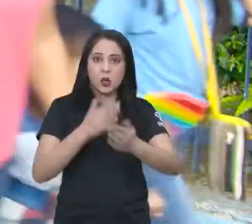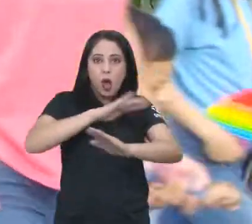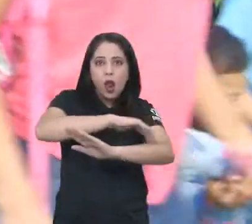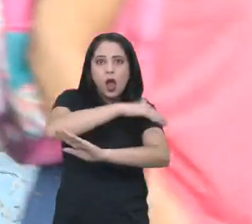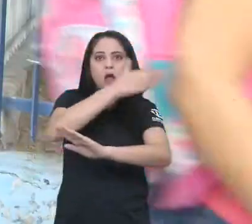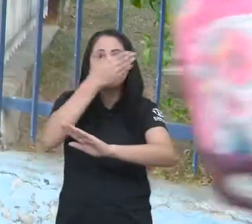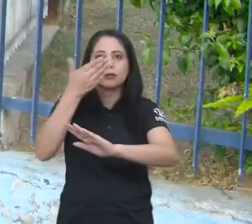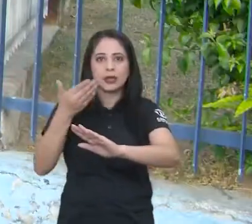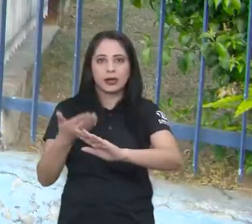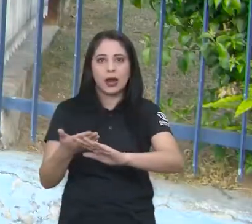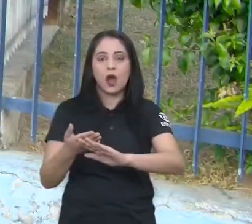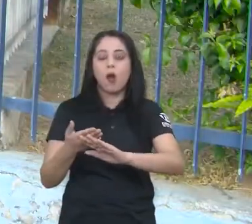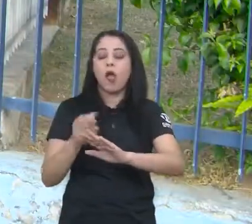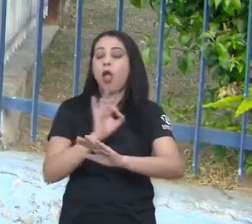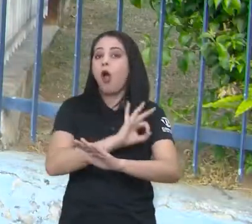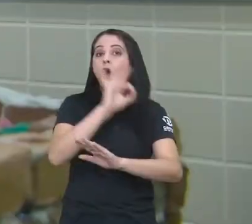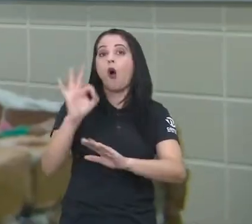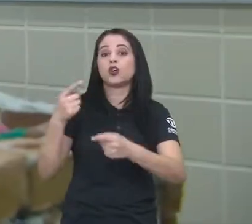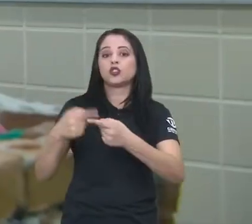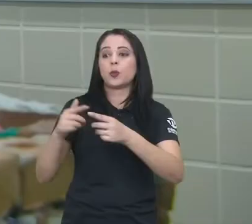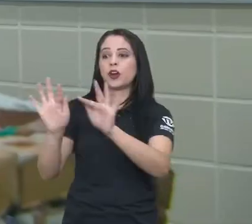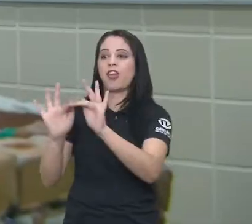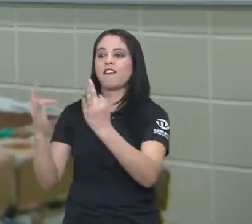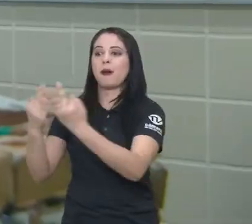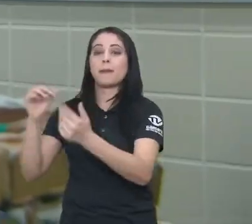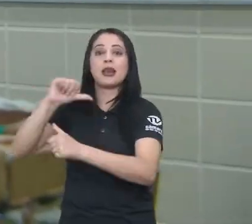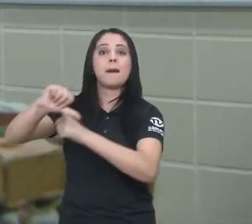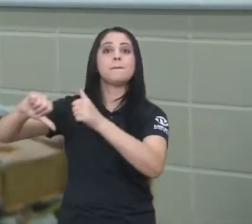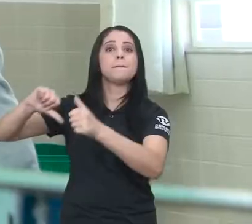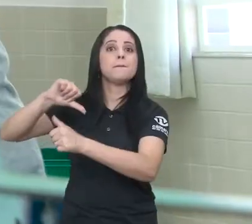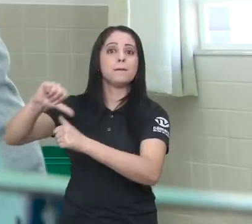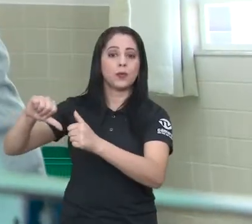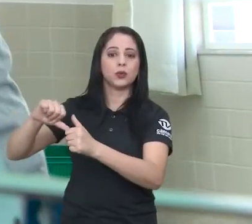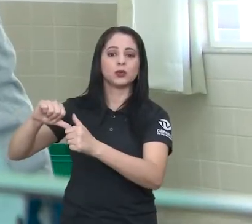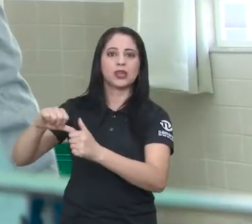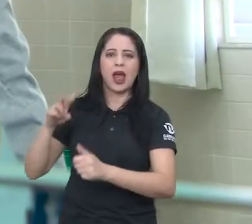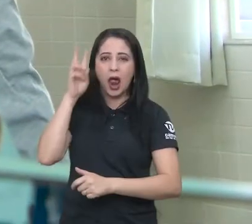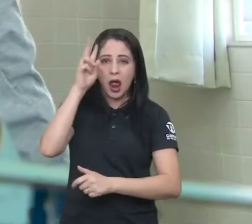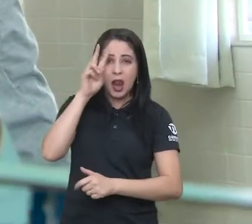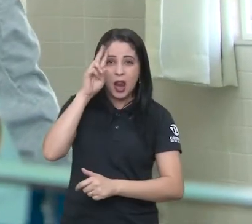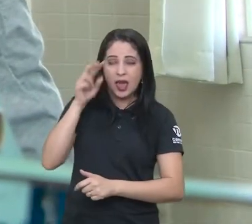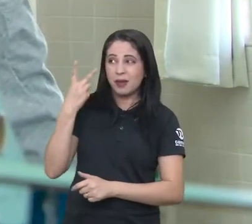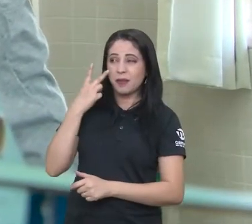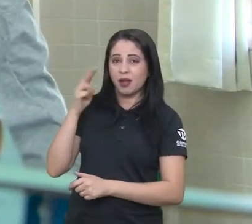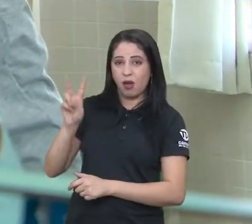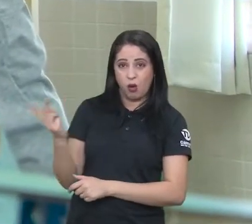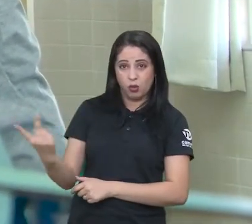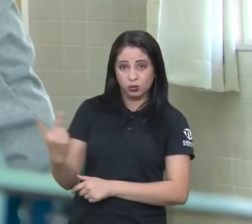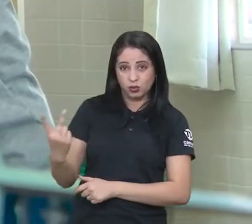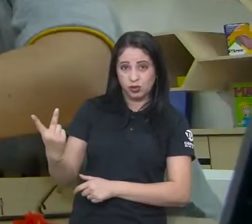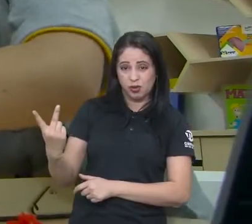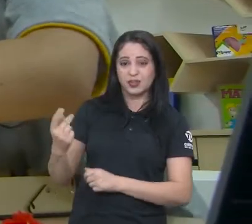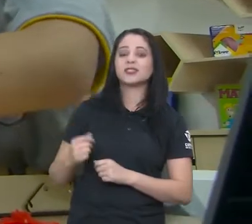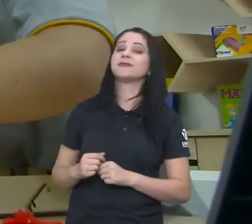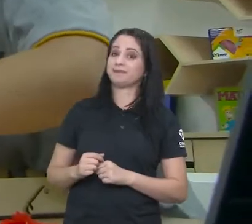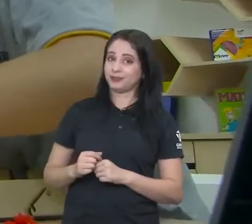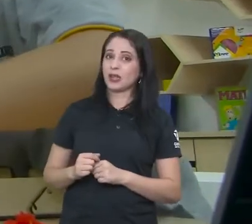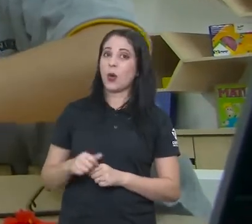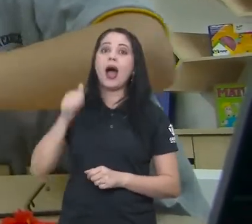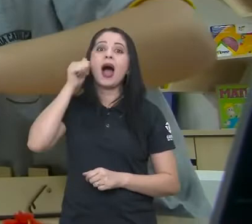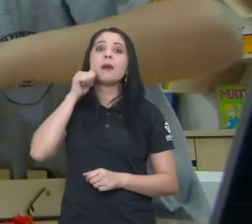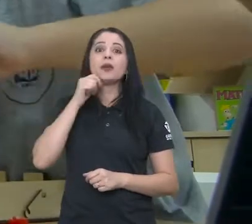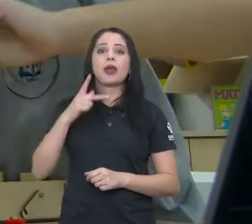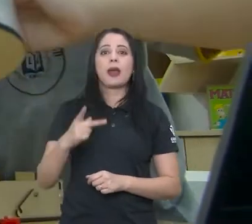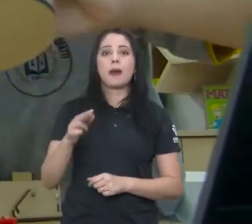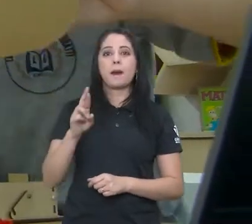integral também muda a rotina das famílias. Lembra do Arthur e do Heitor, que conhecemos no início da reportagem? Pois é, a Priscila, que é